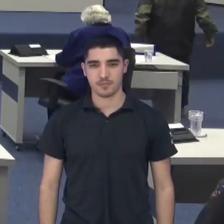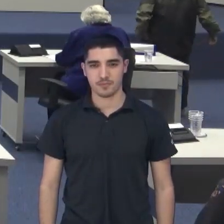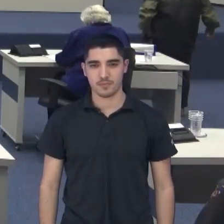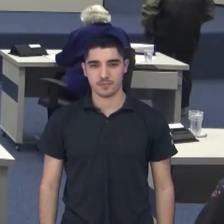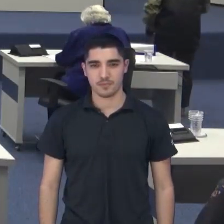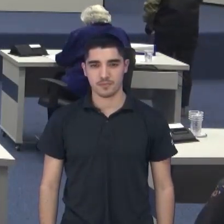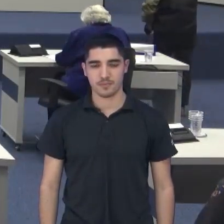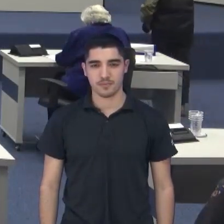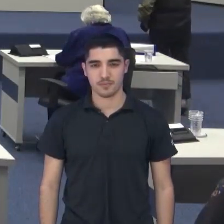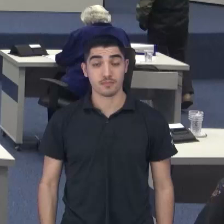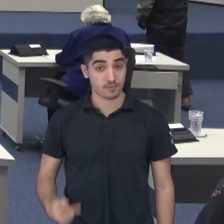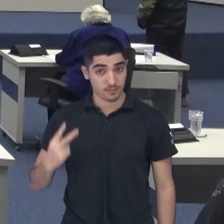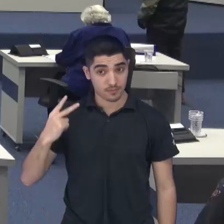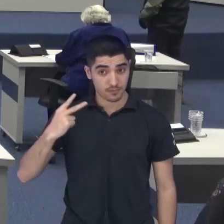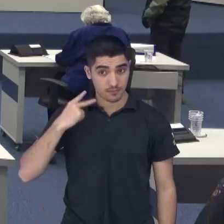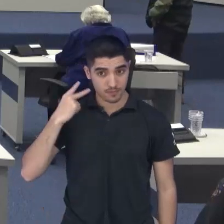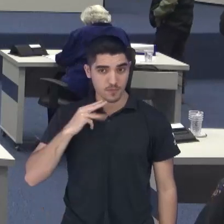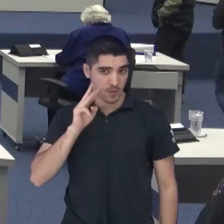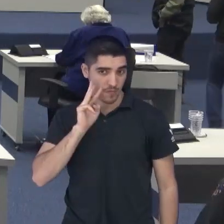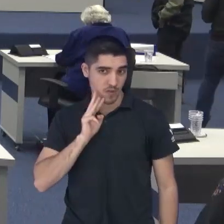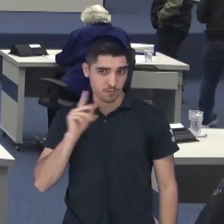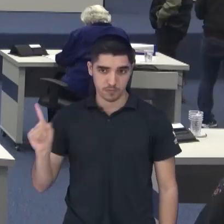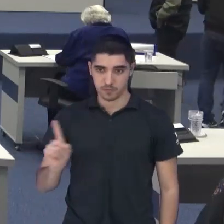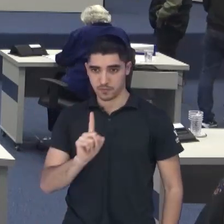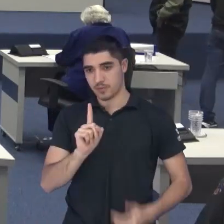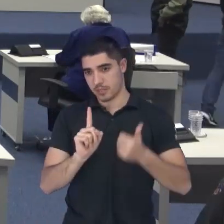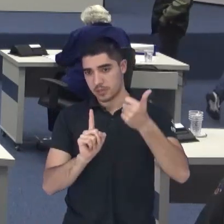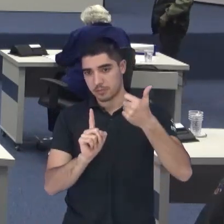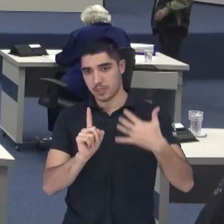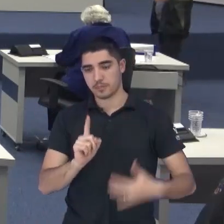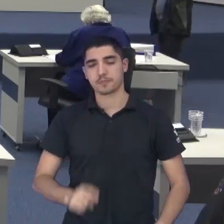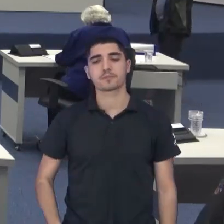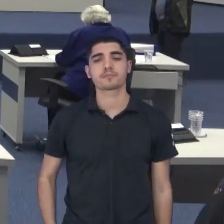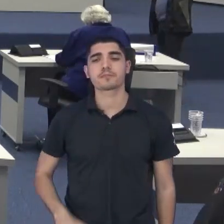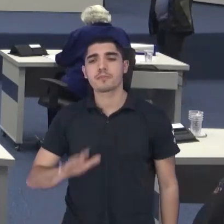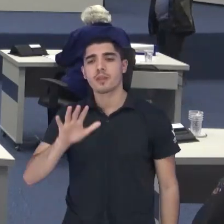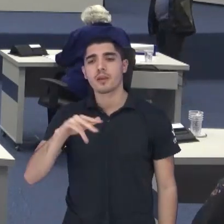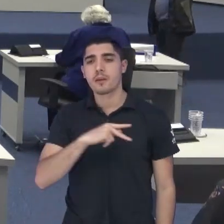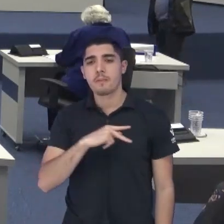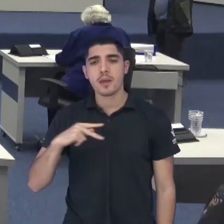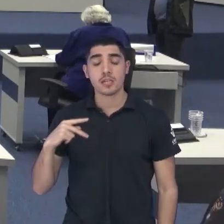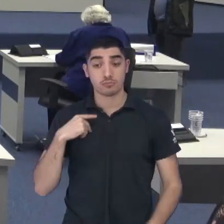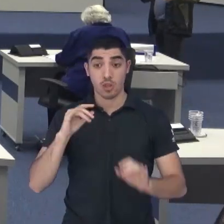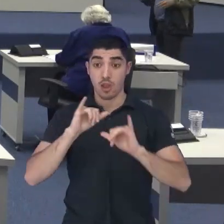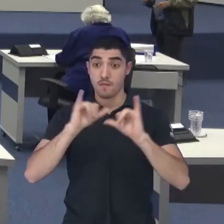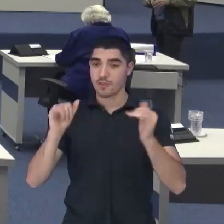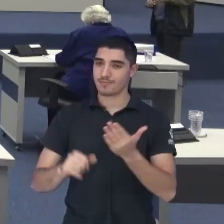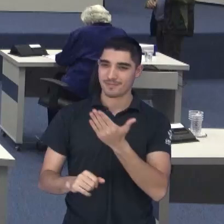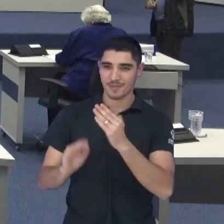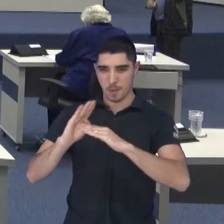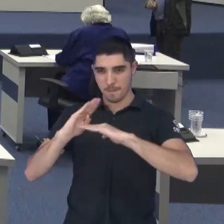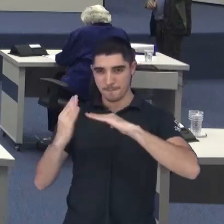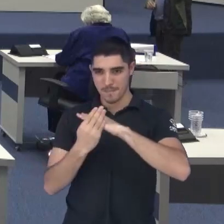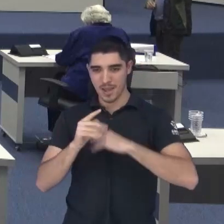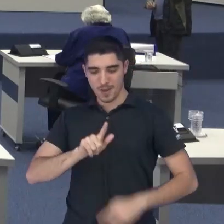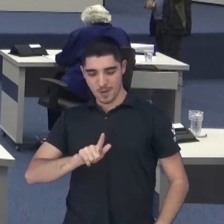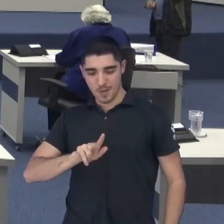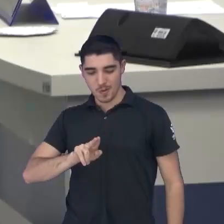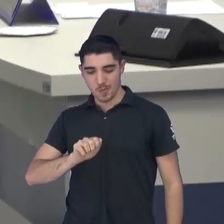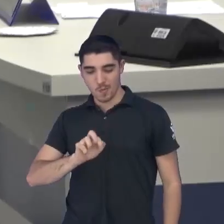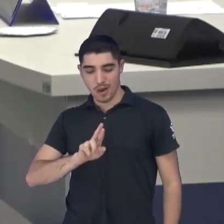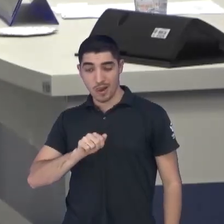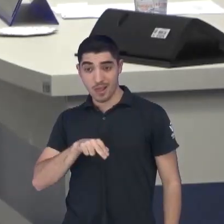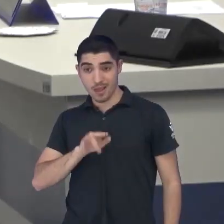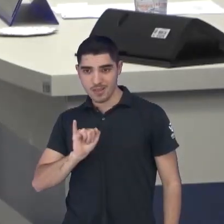Justificativa de votação, vereador Walter Reach. Senhor presidente, antes, porém, queria dar um abraço aqui para o pessoal da Vila Guarani. Pode contar com a gente,